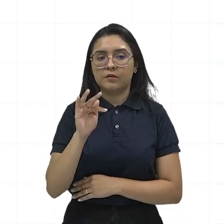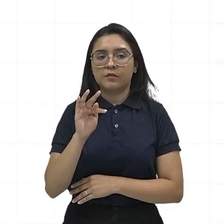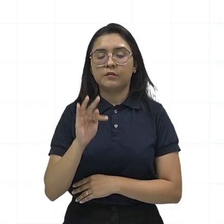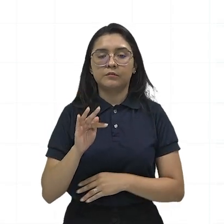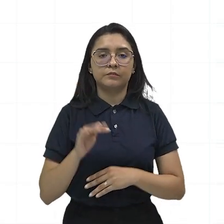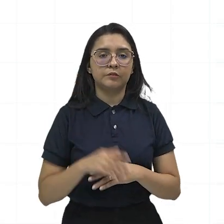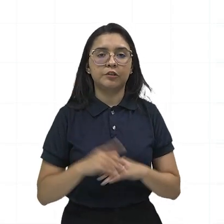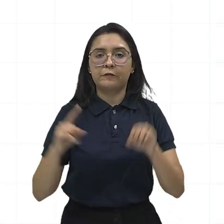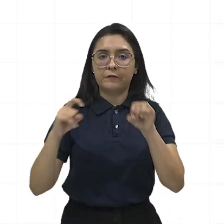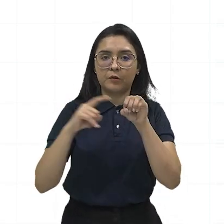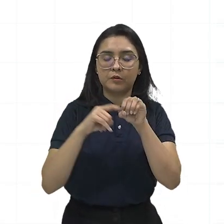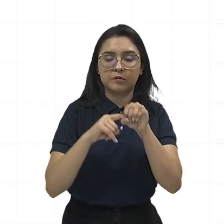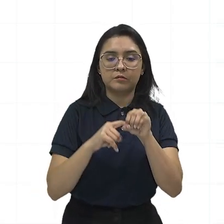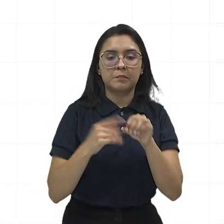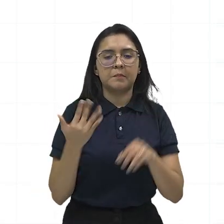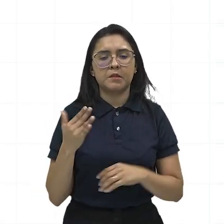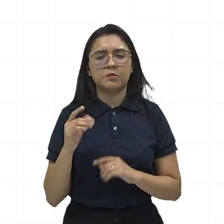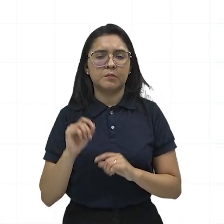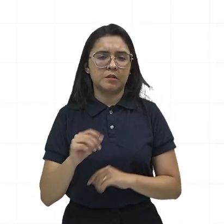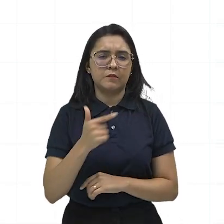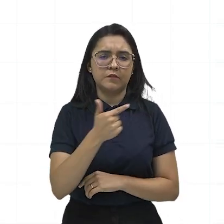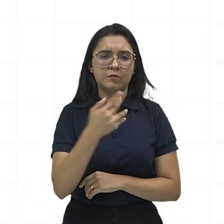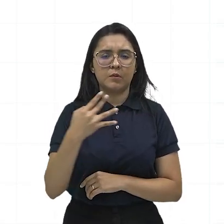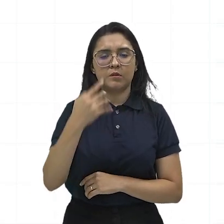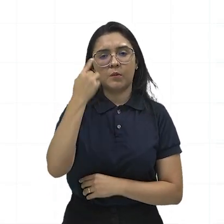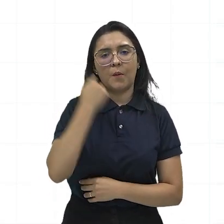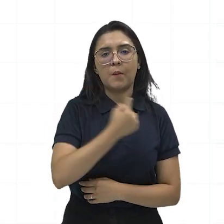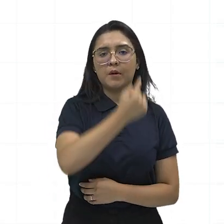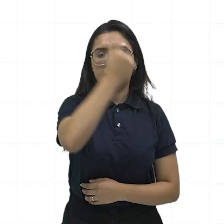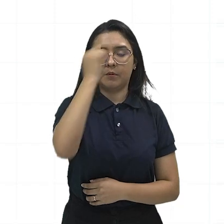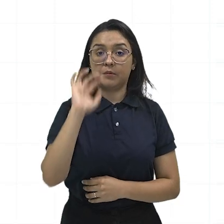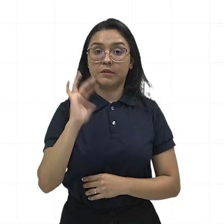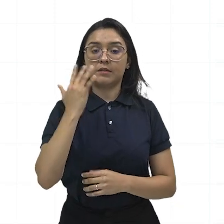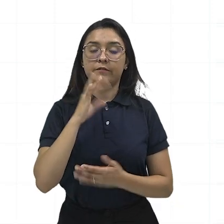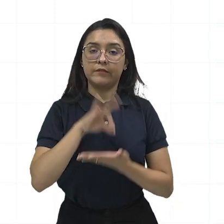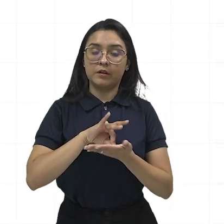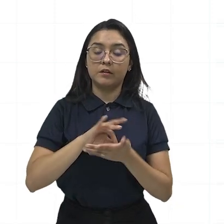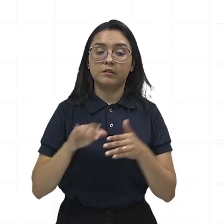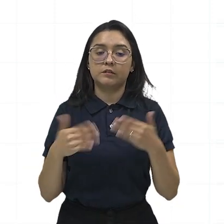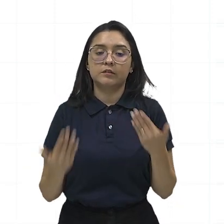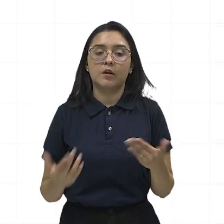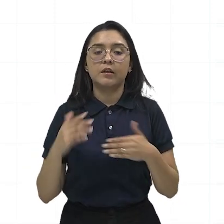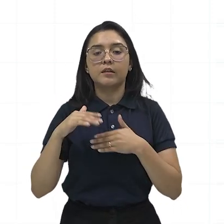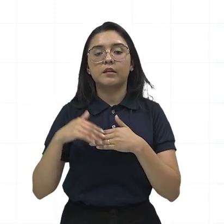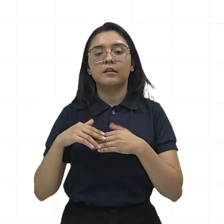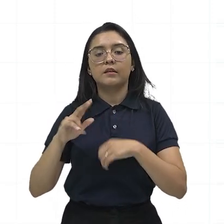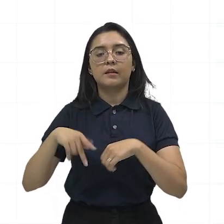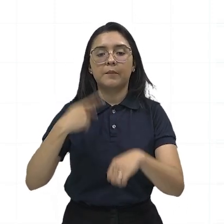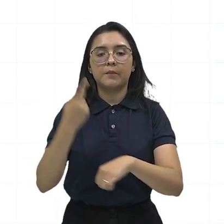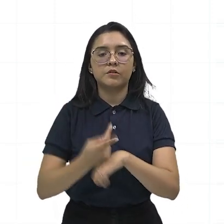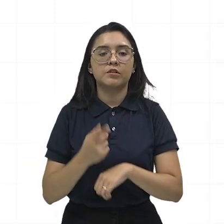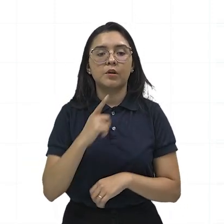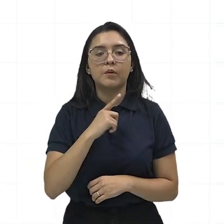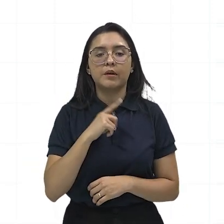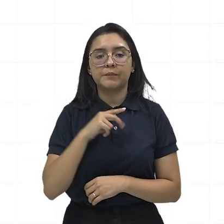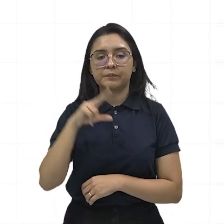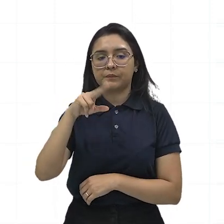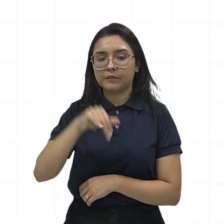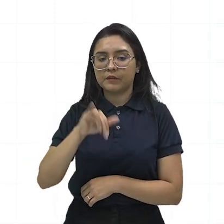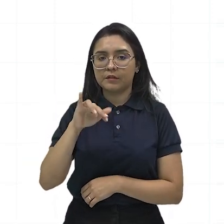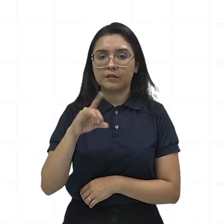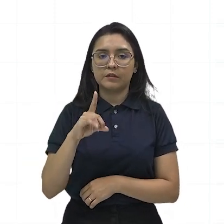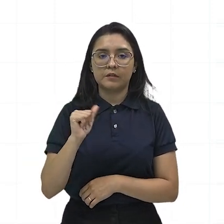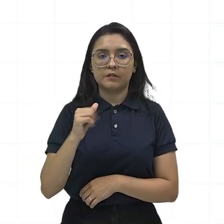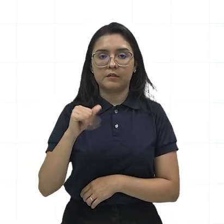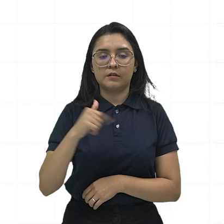para vocês, ele gira em torno de 24 horas para ocorrer. Após isso, nós temos a nidação e